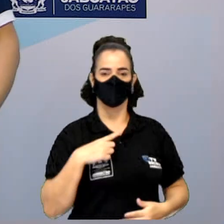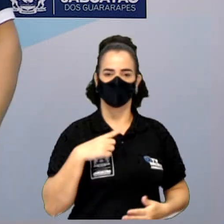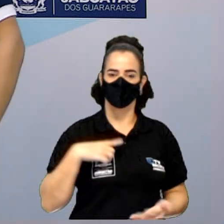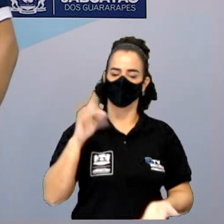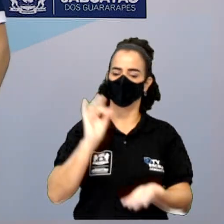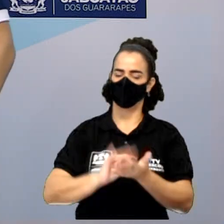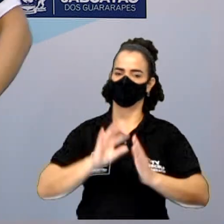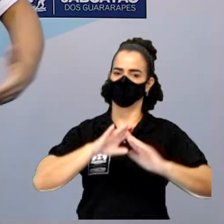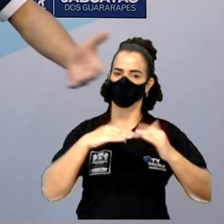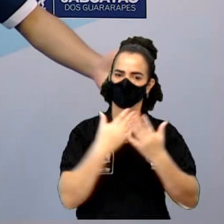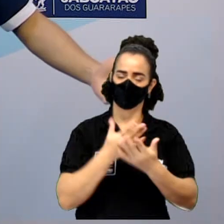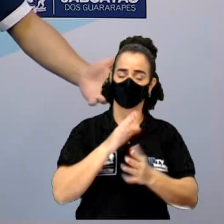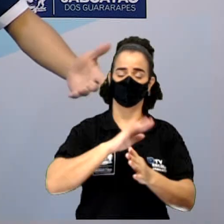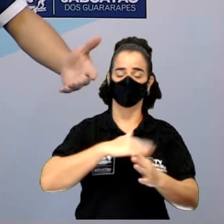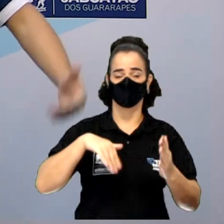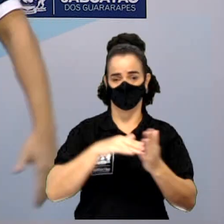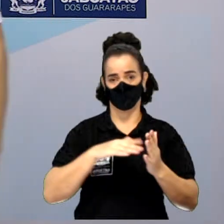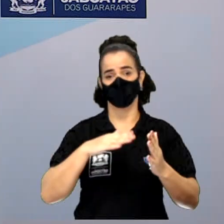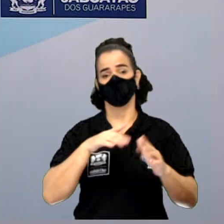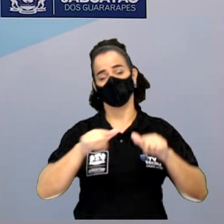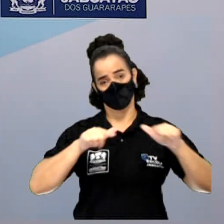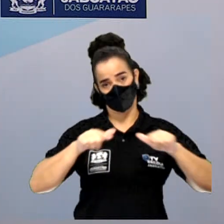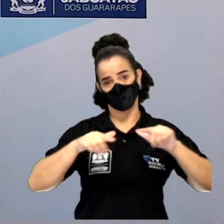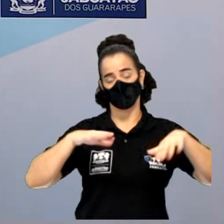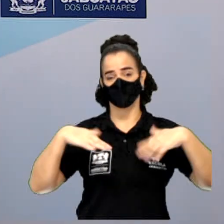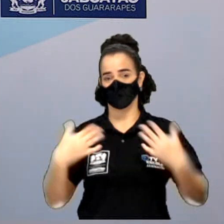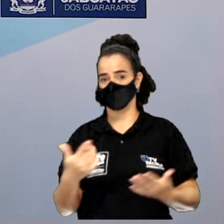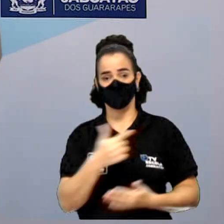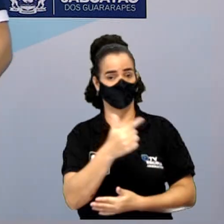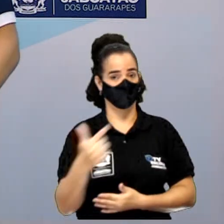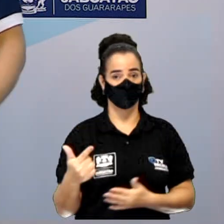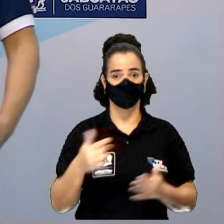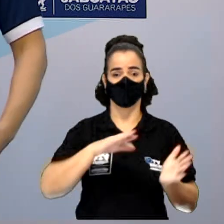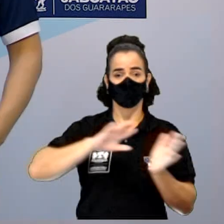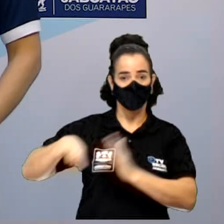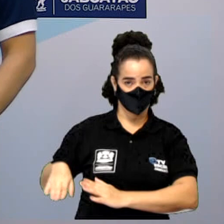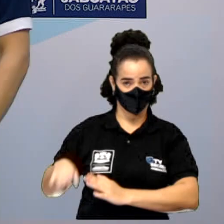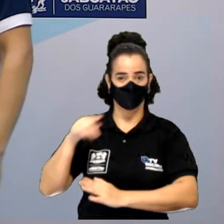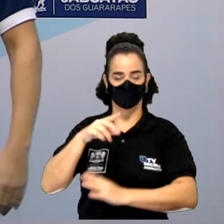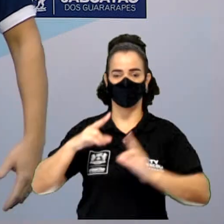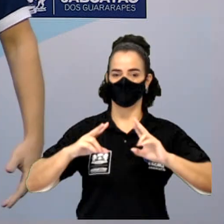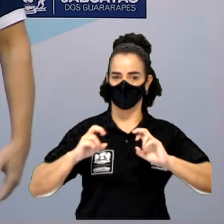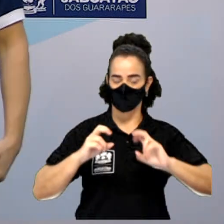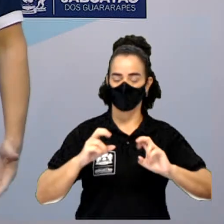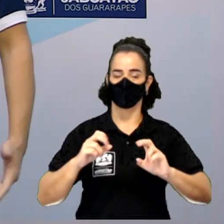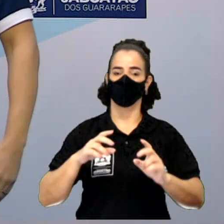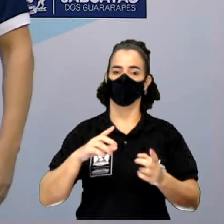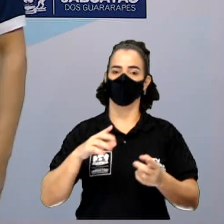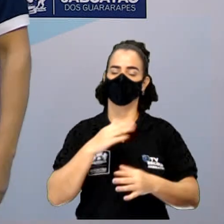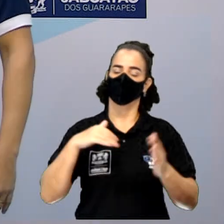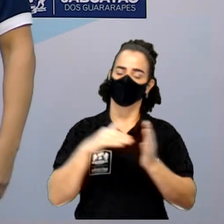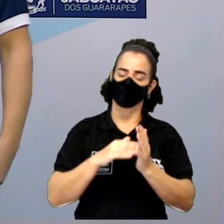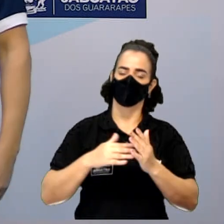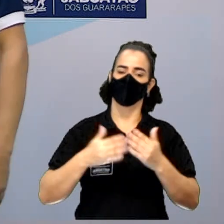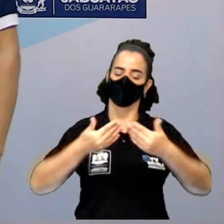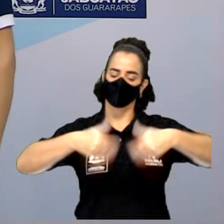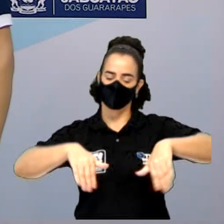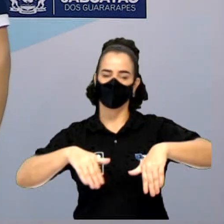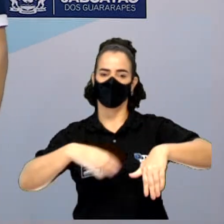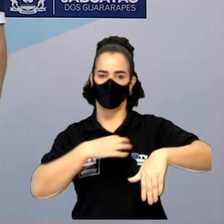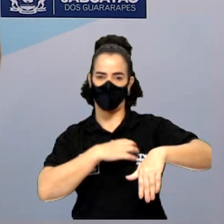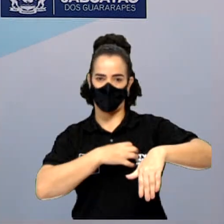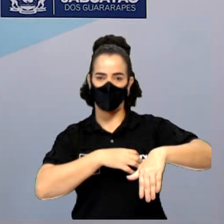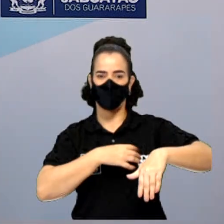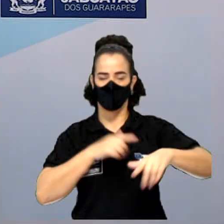escolas, em vários lugares, até em ambiente de trabalho. Então, a gente não tem como fugir dessa temática, até as provas de IF trabalham com esse